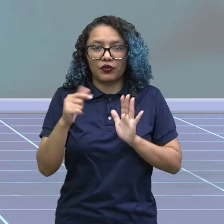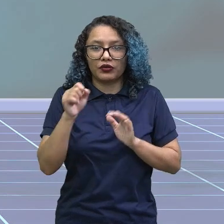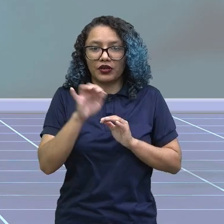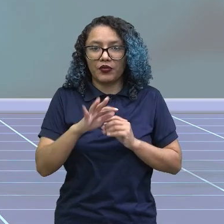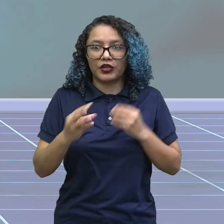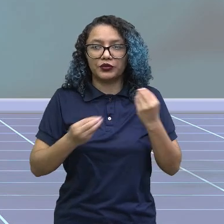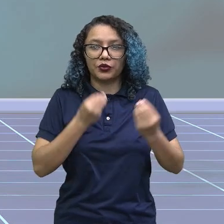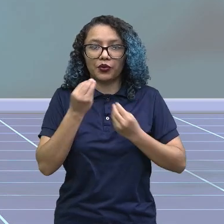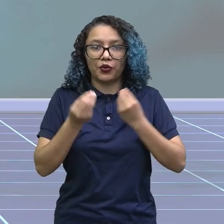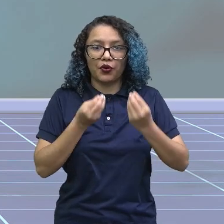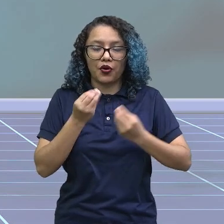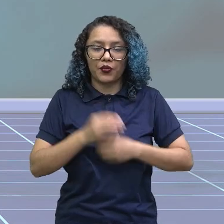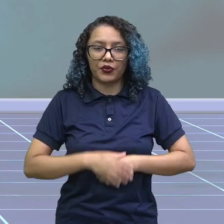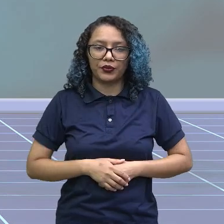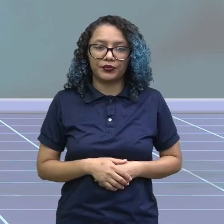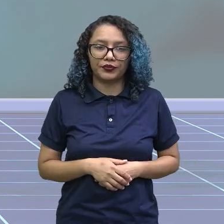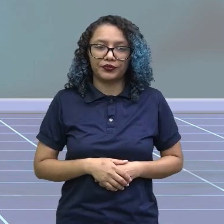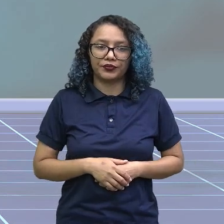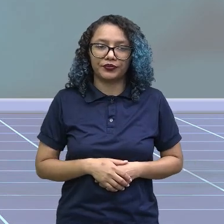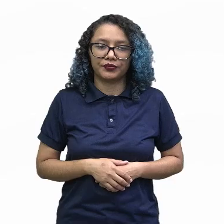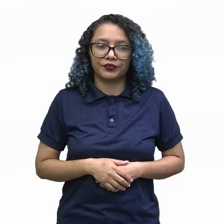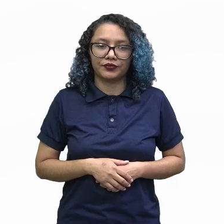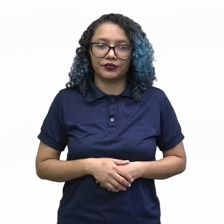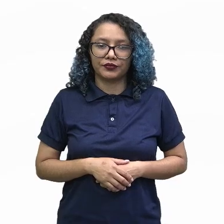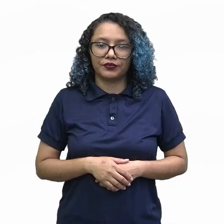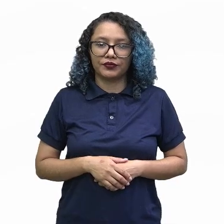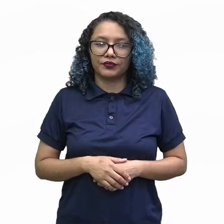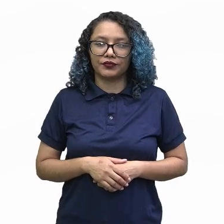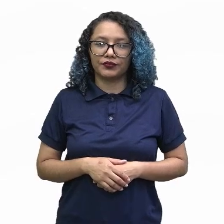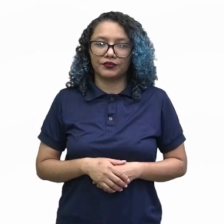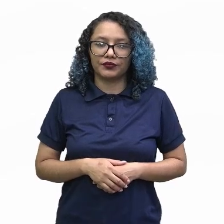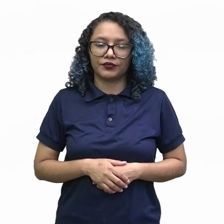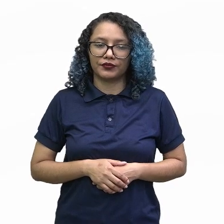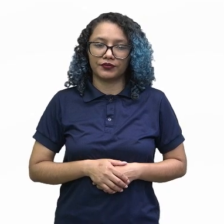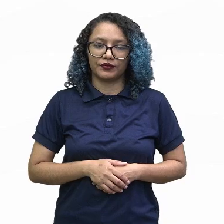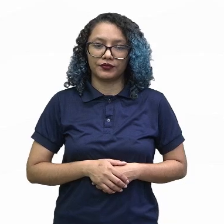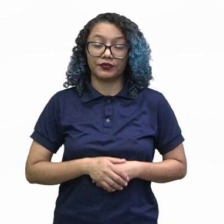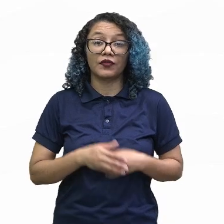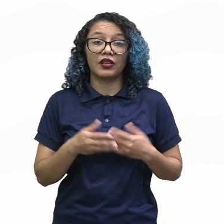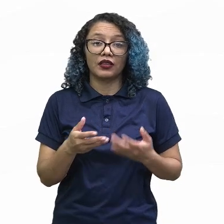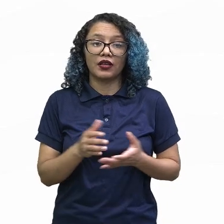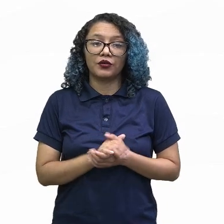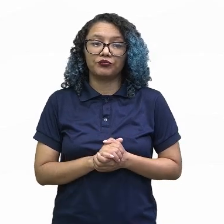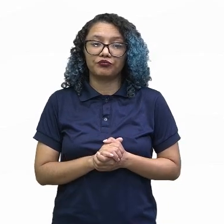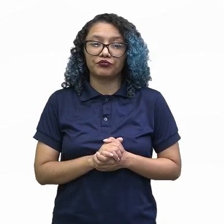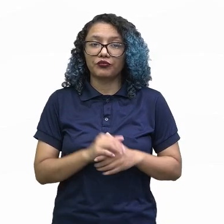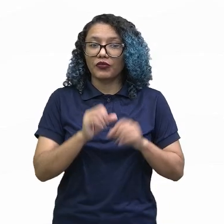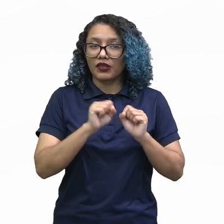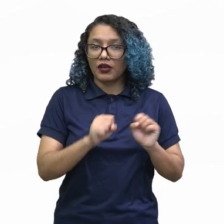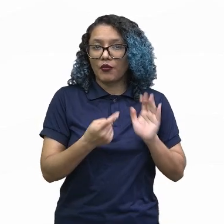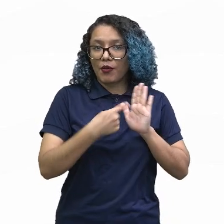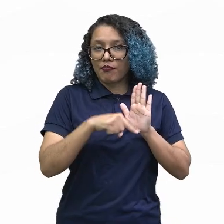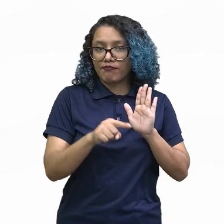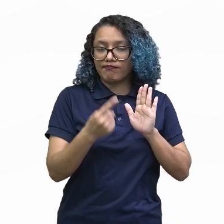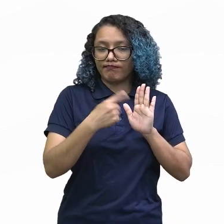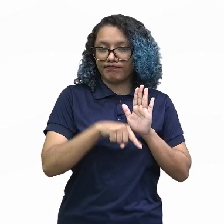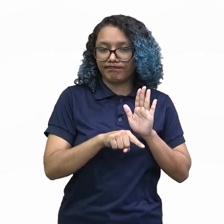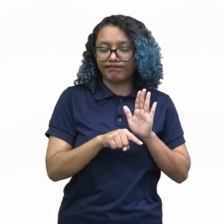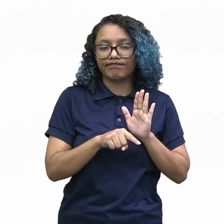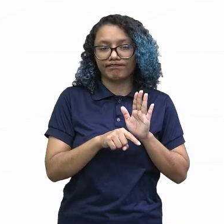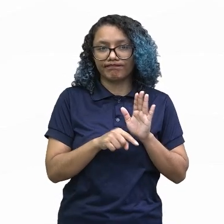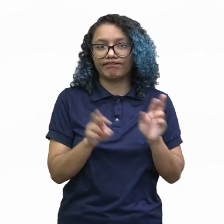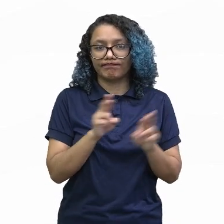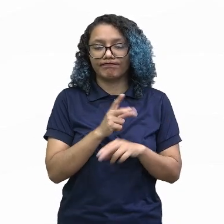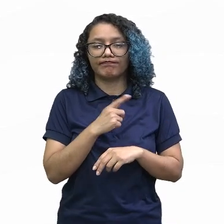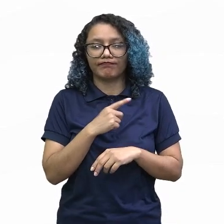como ela fica nesse processo. Então, o que acontece, né? Existe essa relação do sistema imunológico, que no lugar de